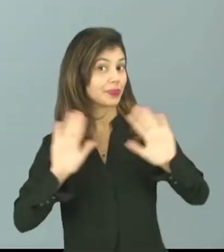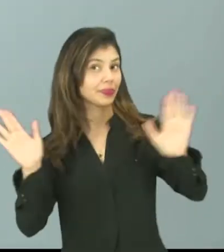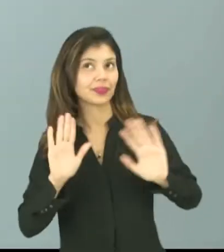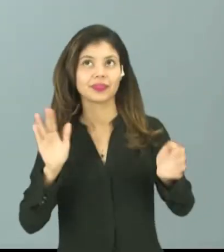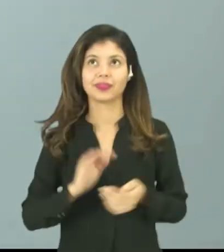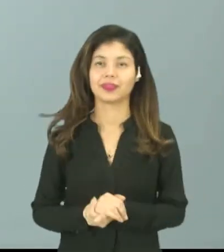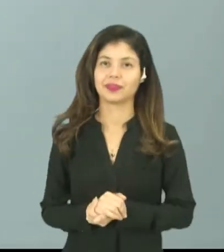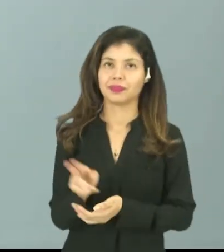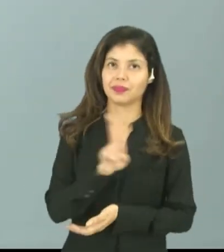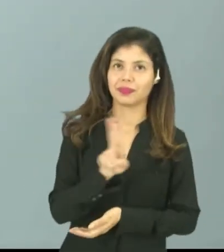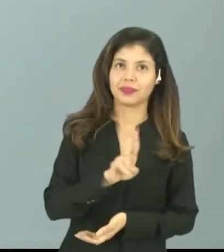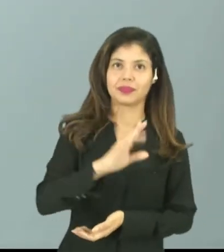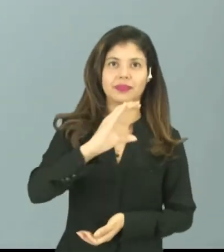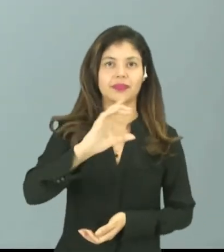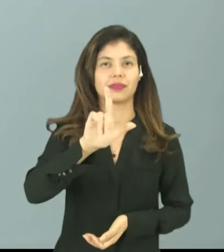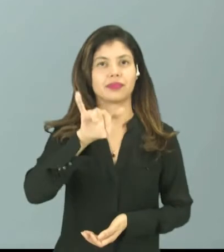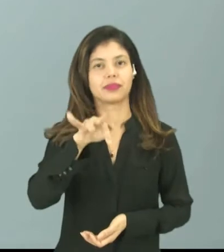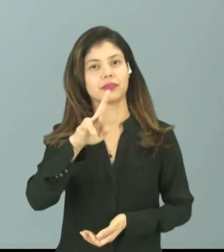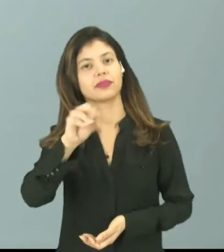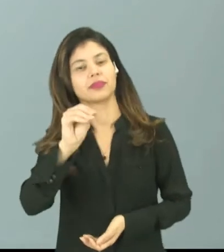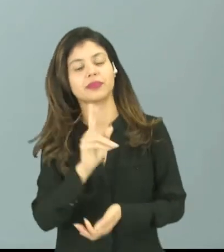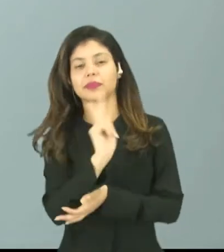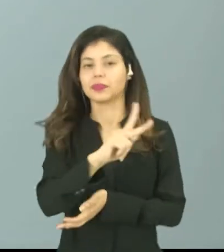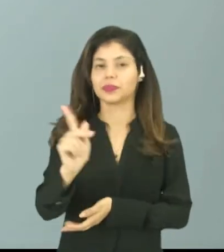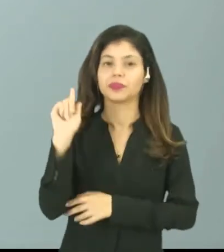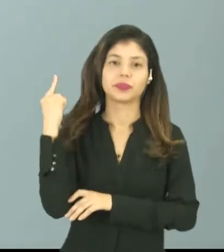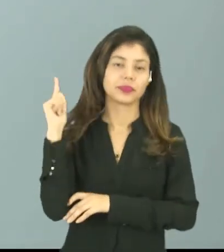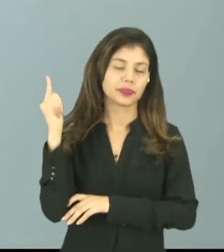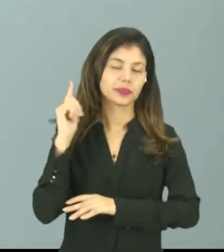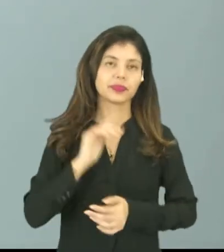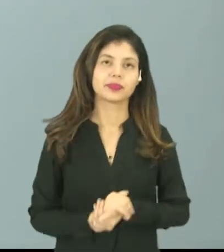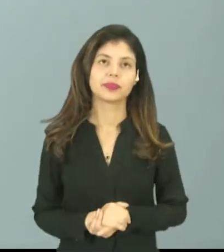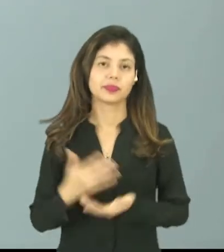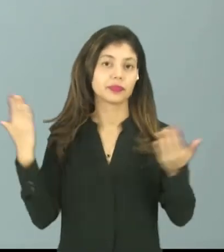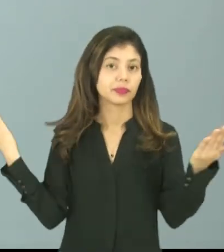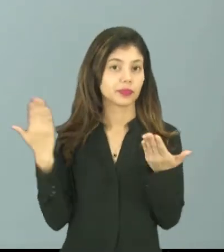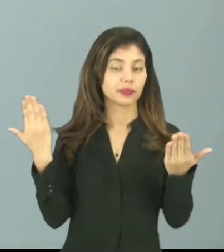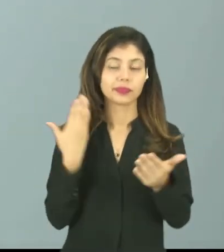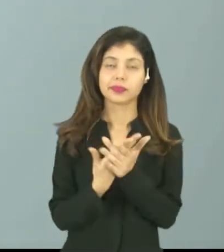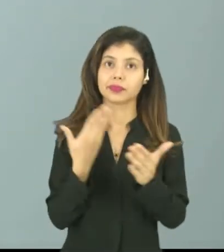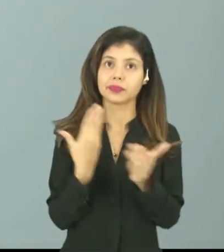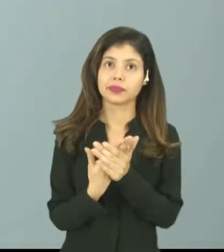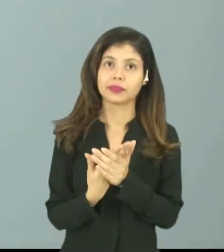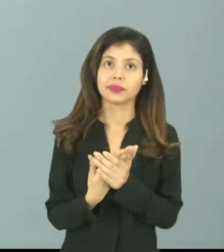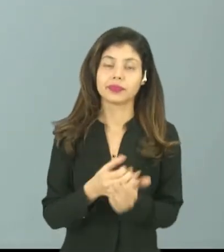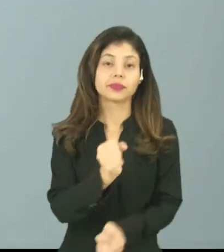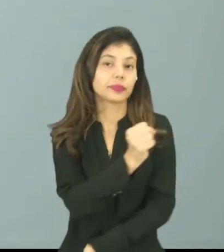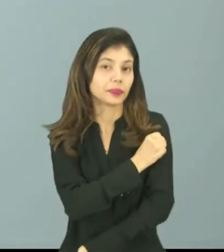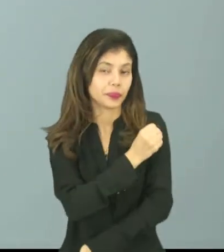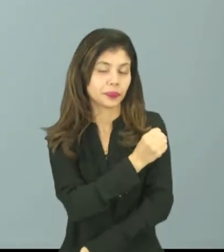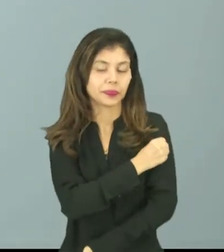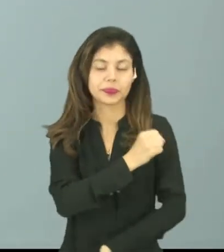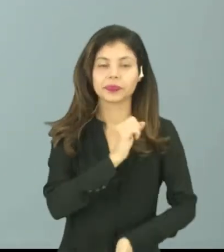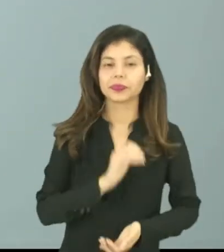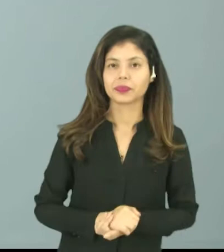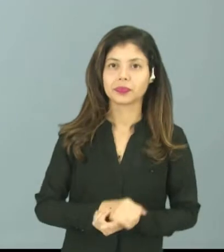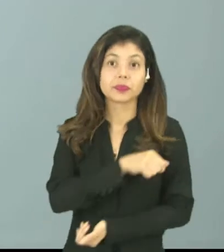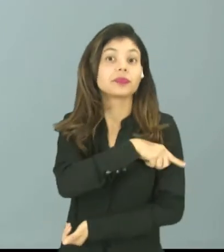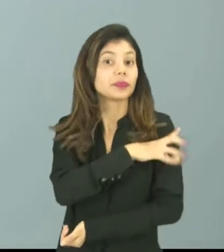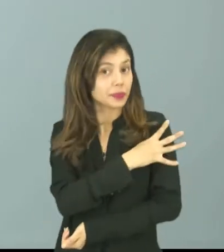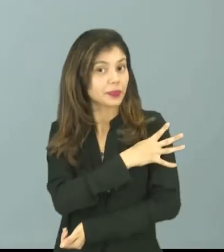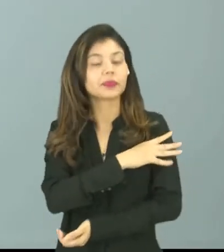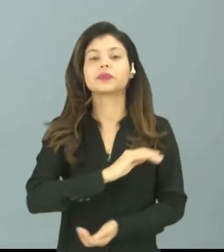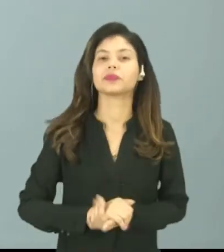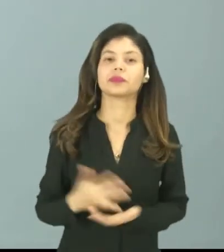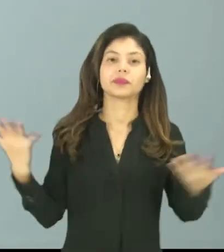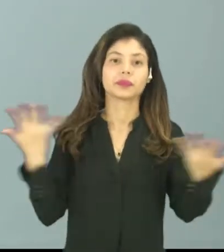Olá, meu nome é Cleilton Amaral, professor de Geografia, e esse estudo é voltado para alunos do 8º ano do ensino fundamental.